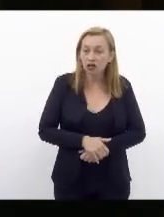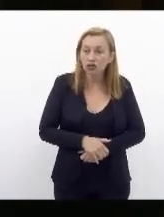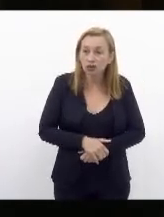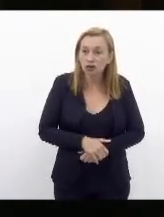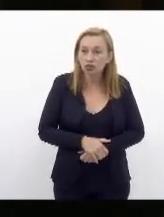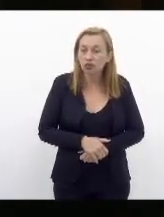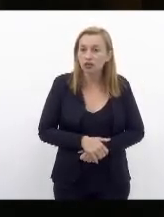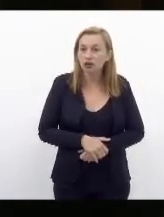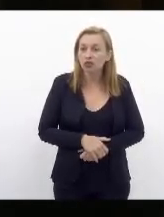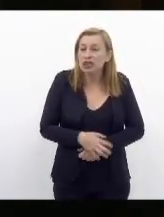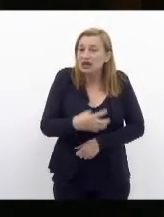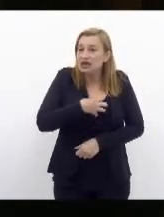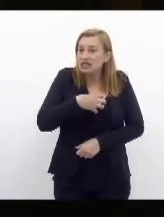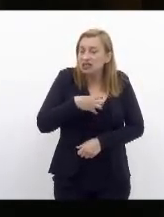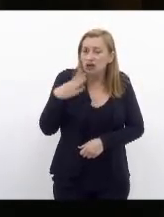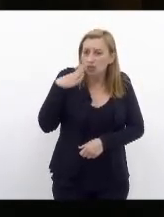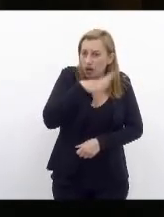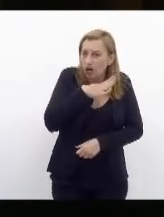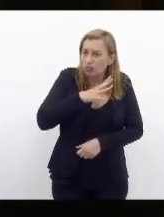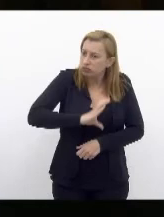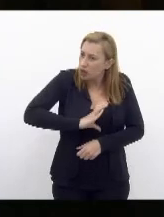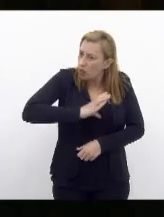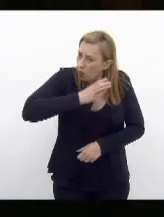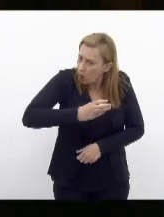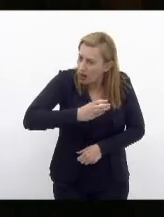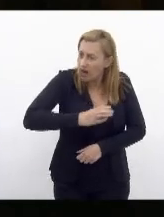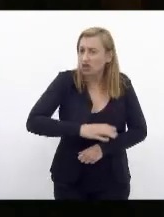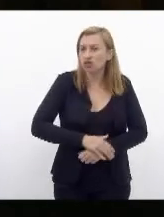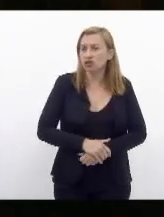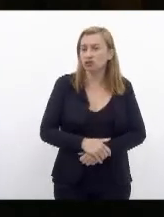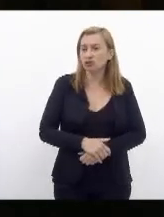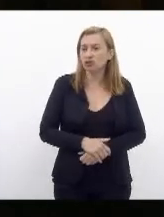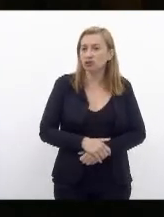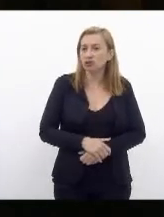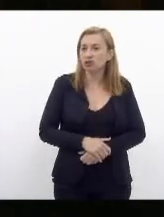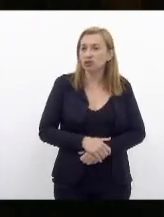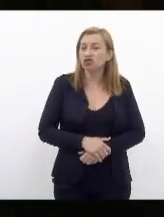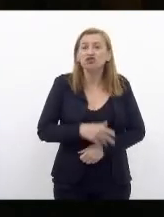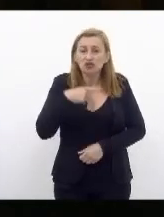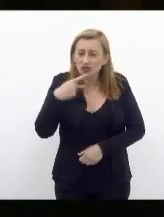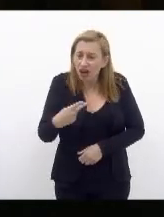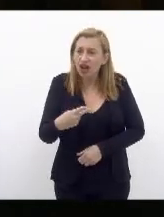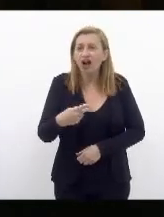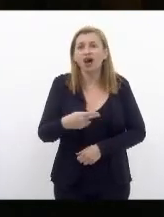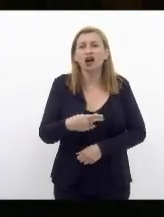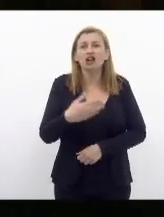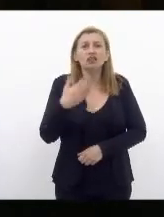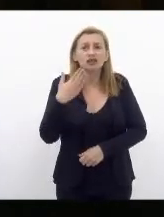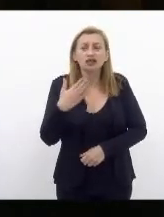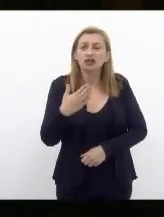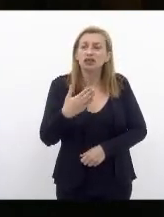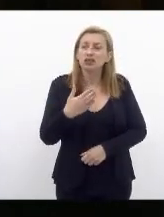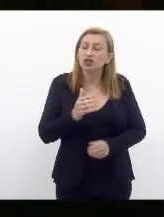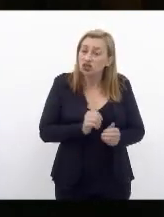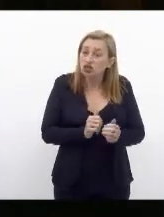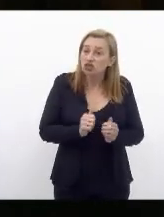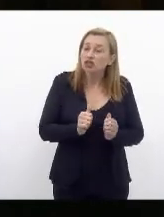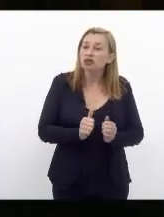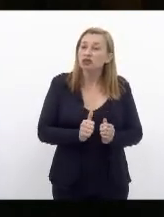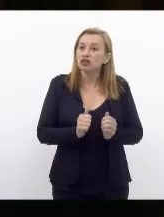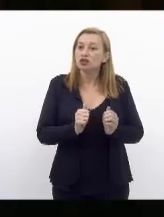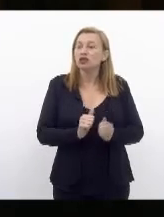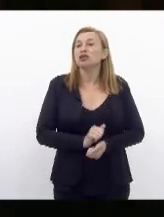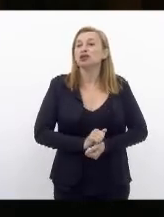ofendido, que tenha coragem de contestar cara a cara o deputado